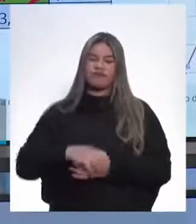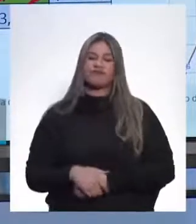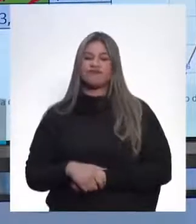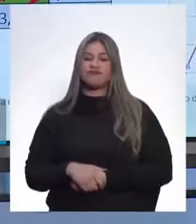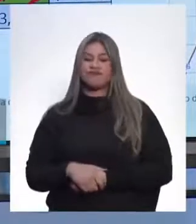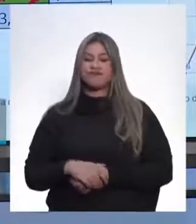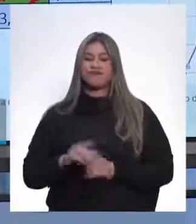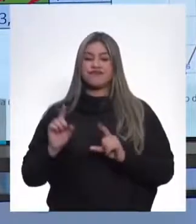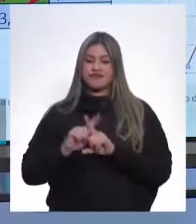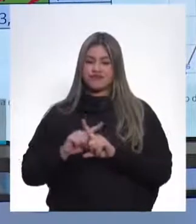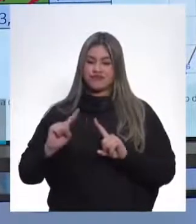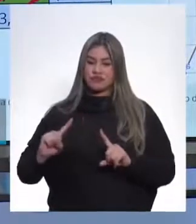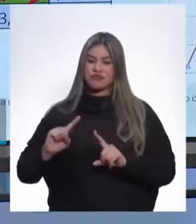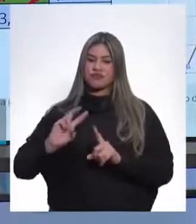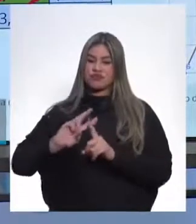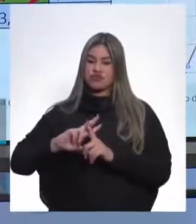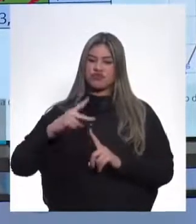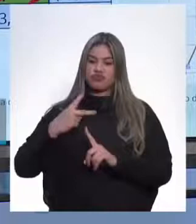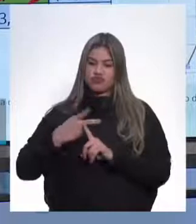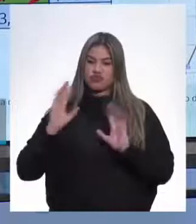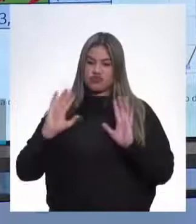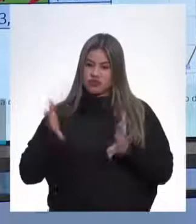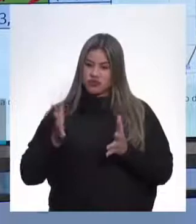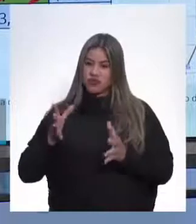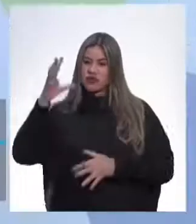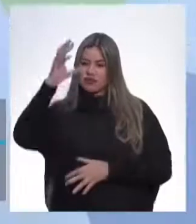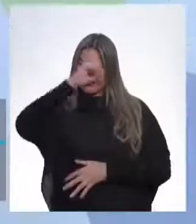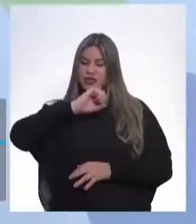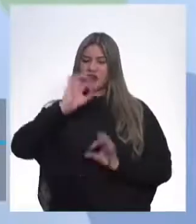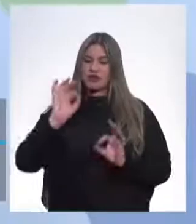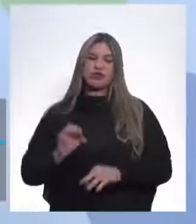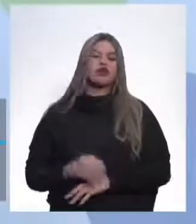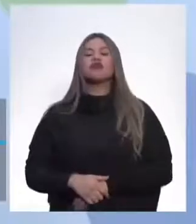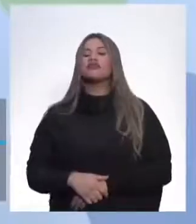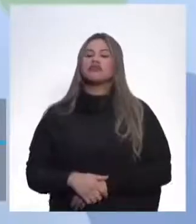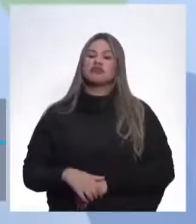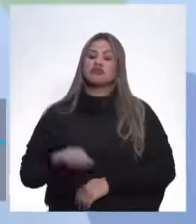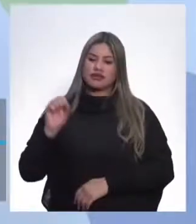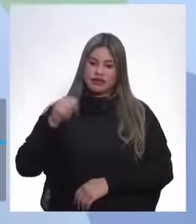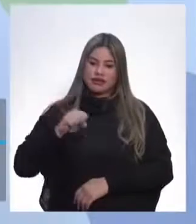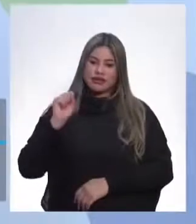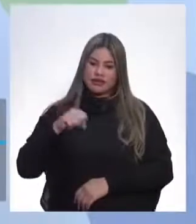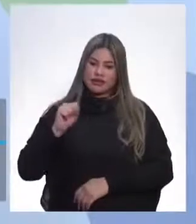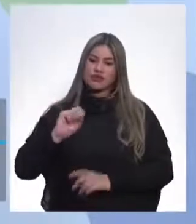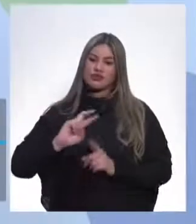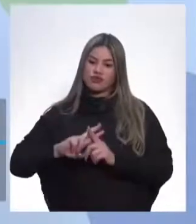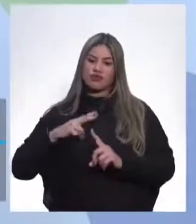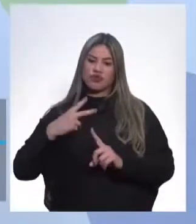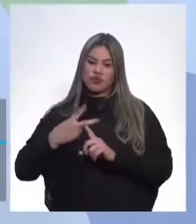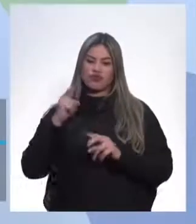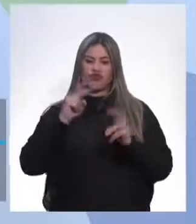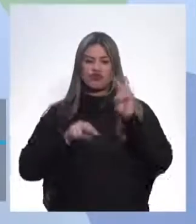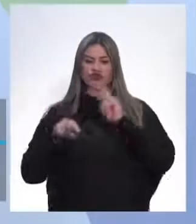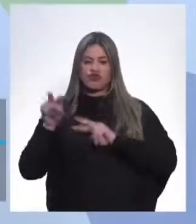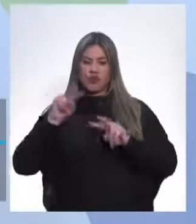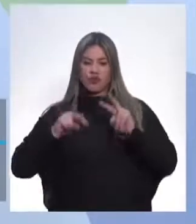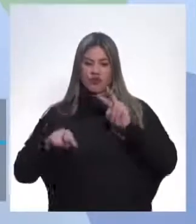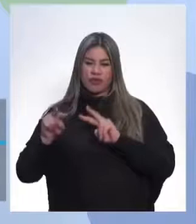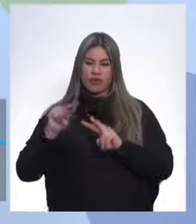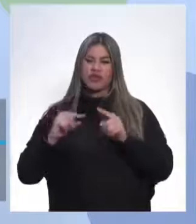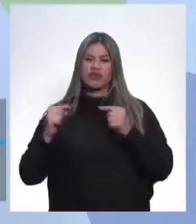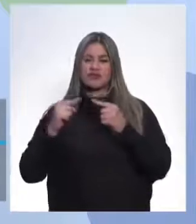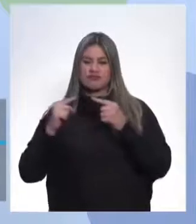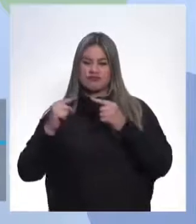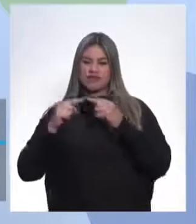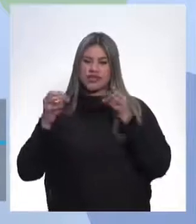do dobro, eles compreenderam, né, Jonas? Sim, o dobro, acho que visualmente também, pensando tudo... dobro, assim